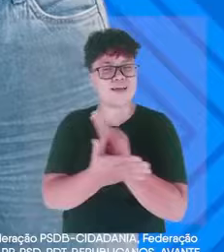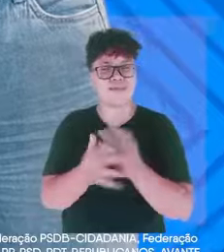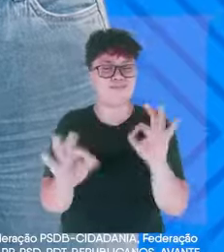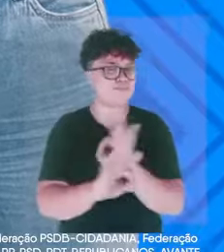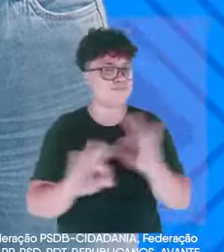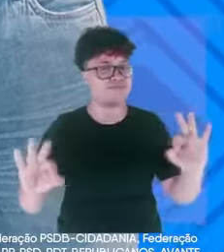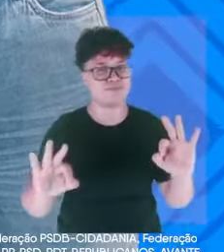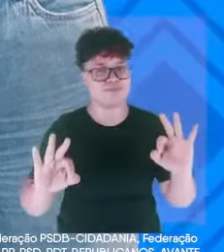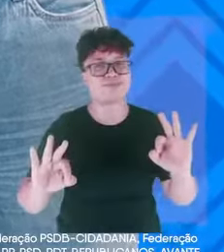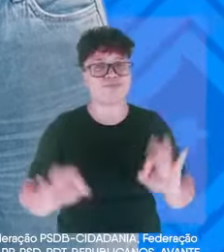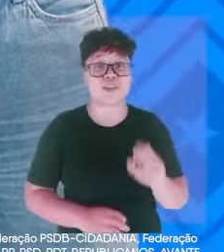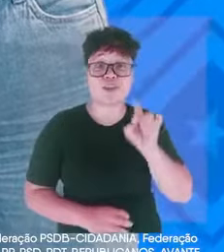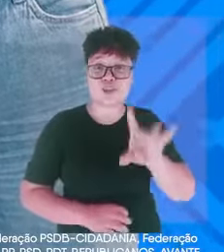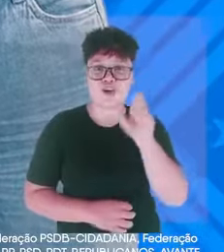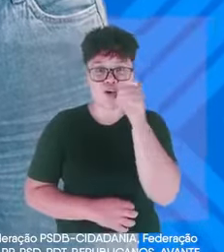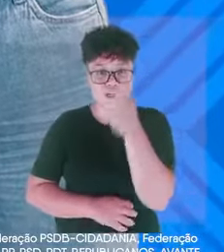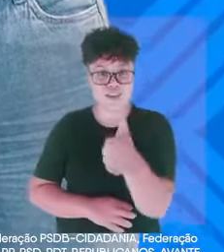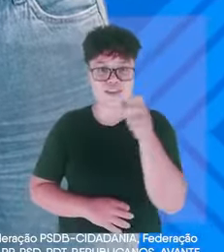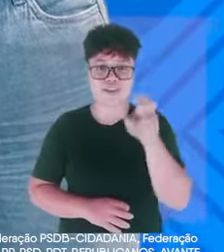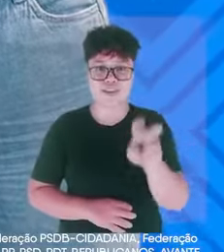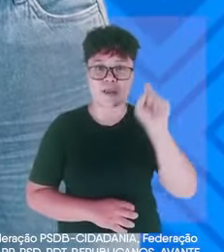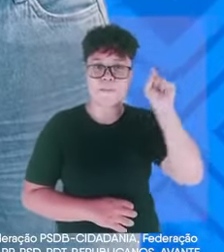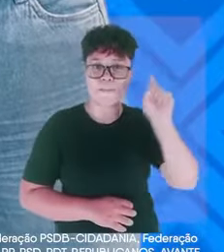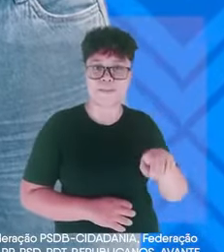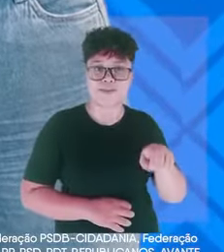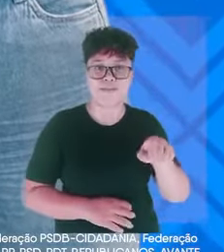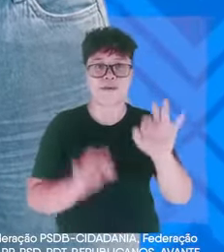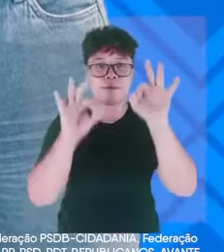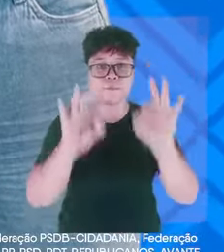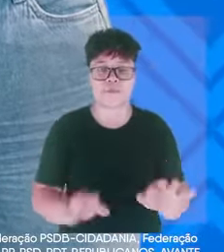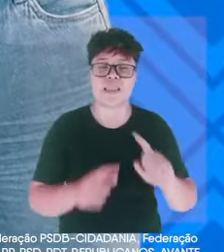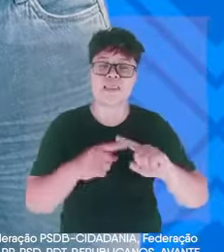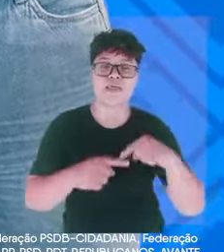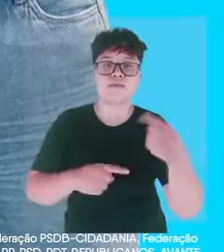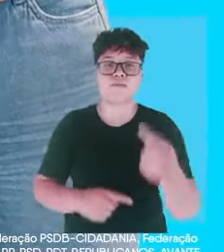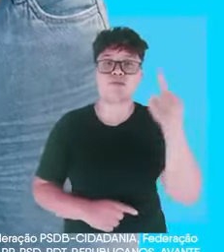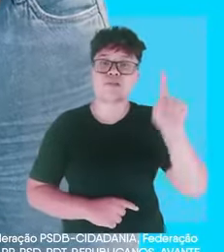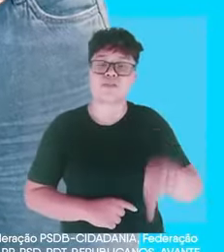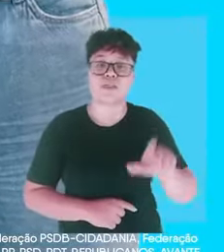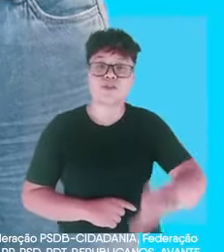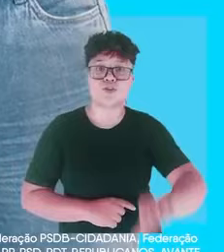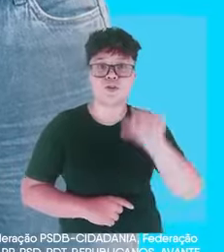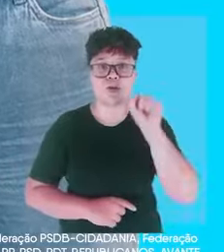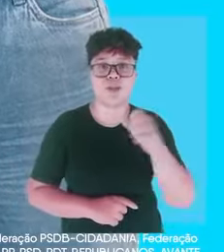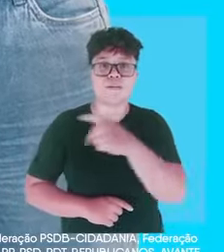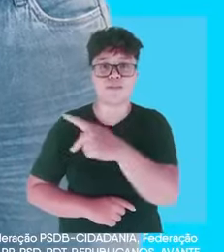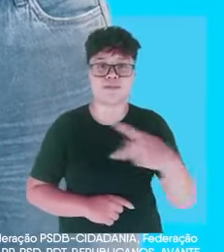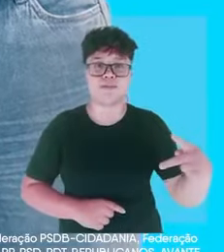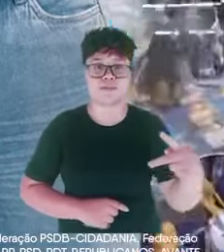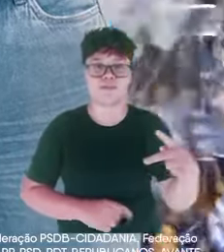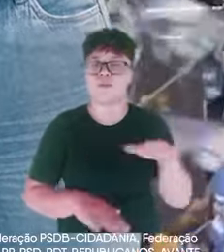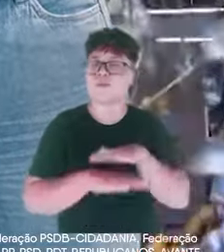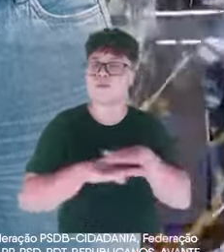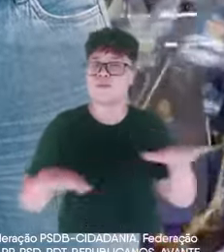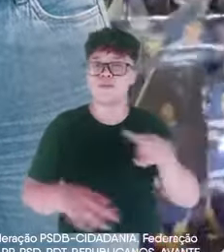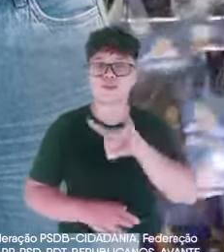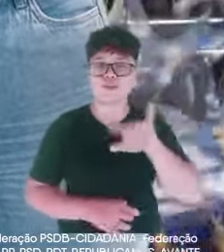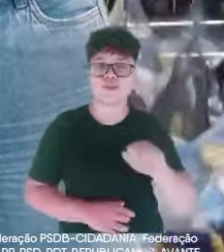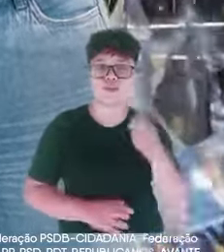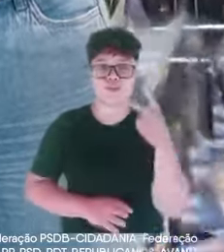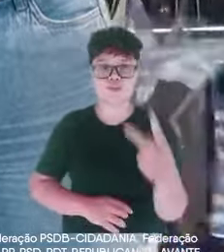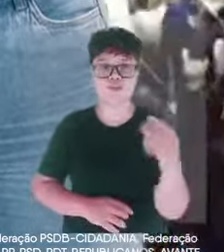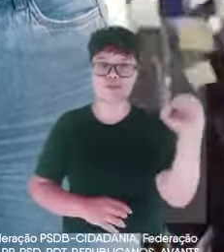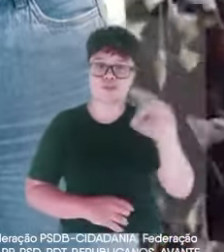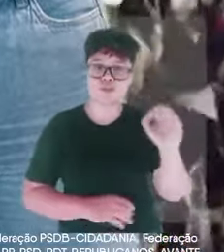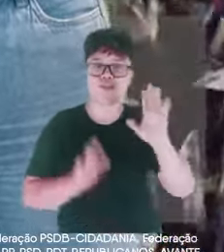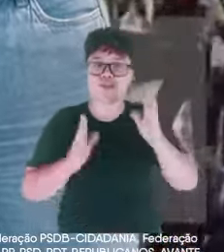tem erro, é só apertar 15 e confirmar o voto. Por último, é a vez de escolher o seu presidente. Pronto, dia 2